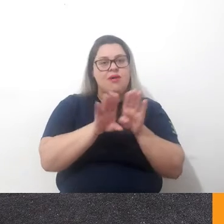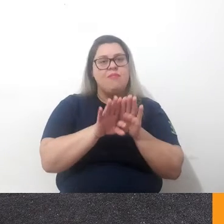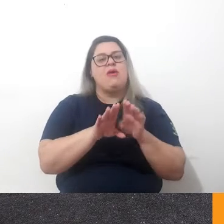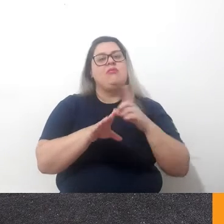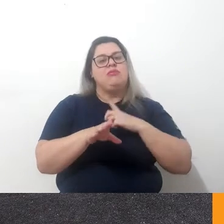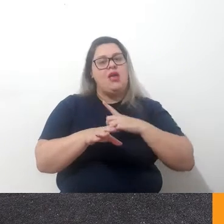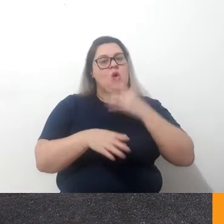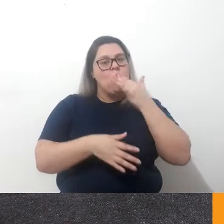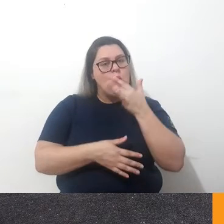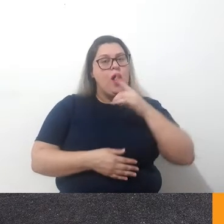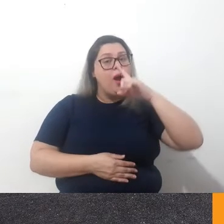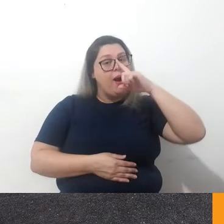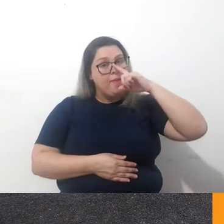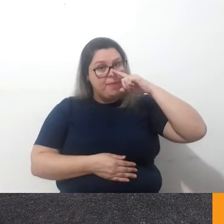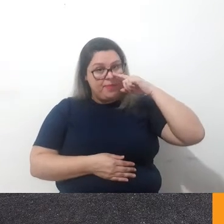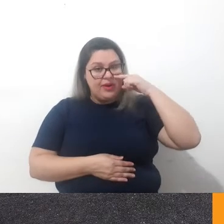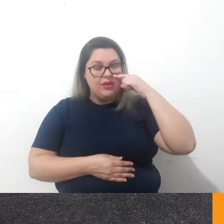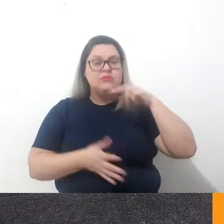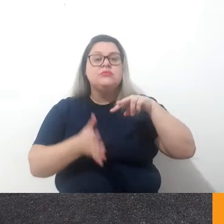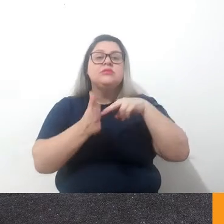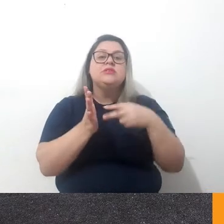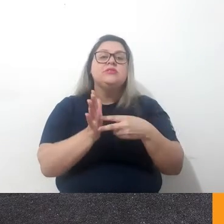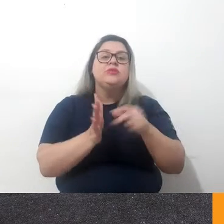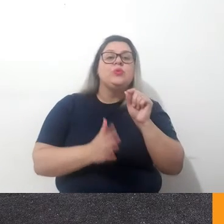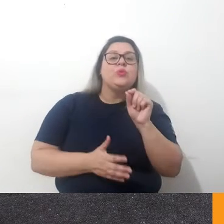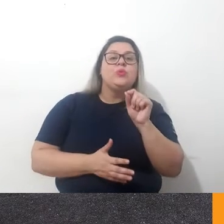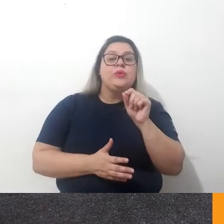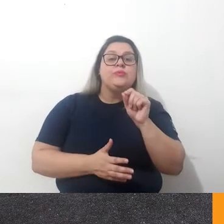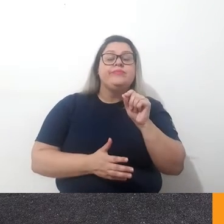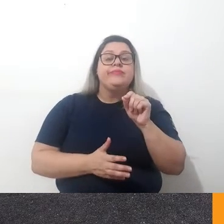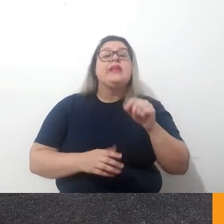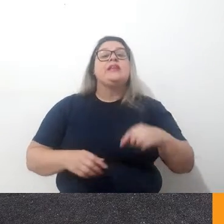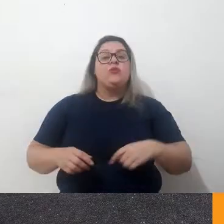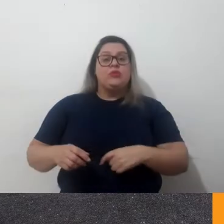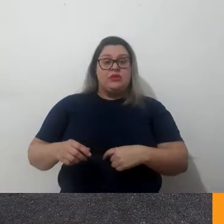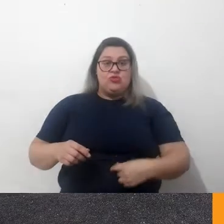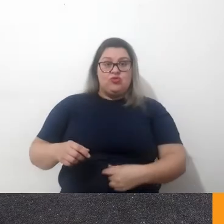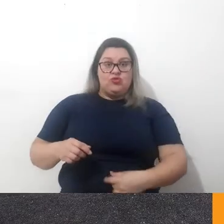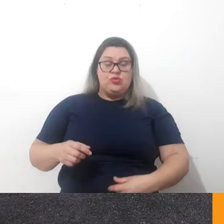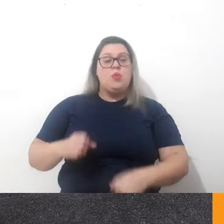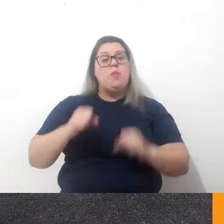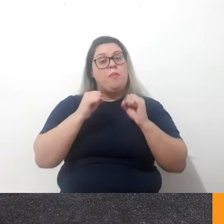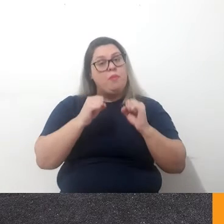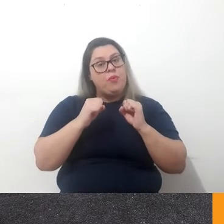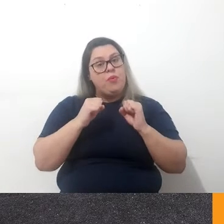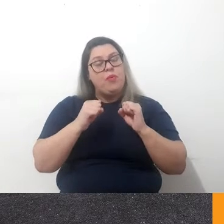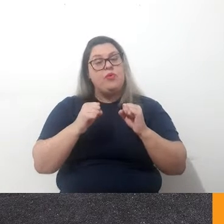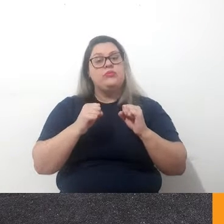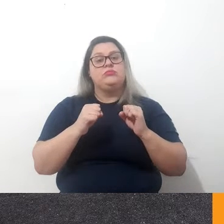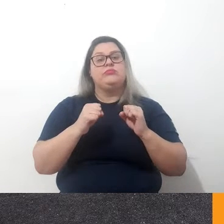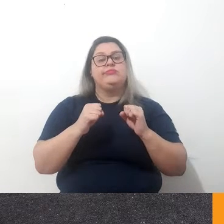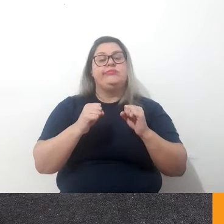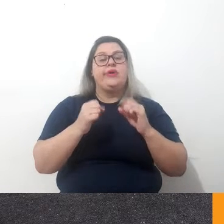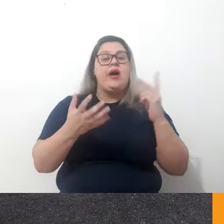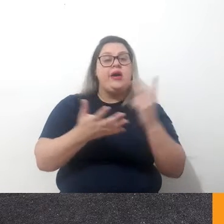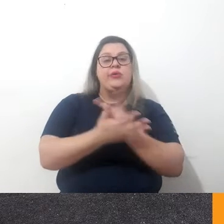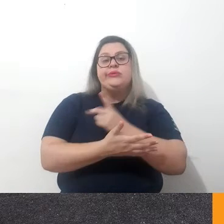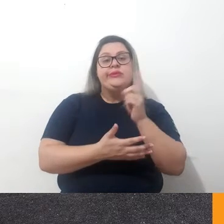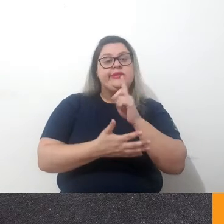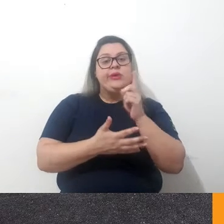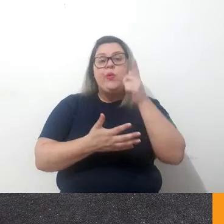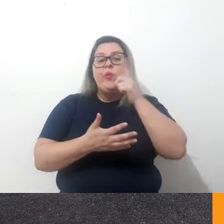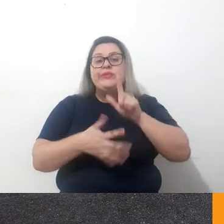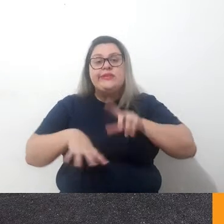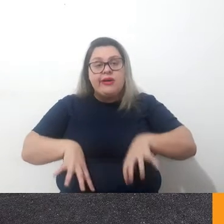amarelado, tá? Que significa que seu intestino delgado pode não estar absorvendo todos os